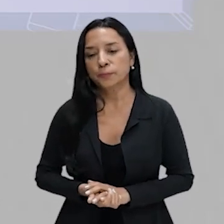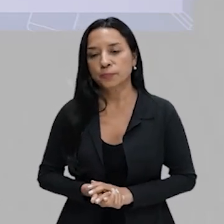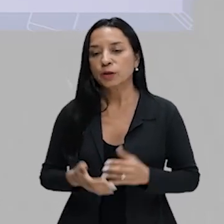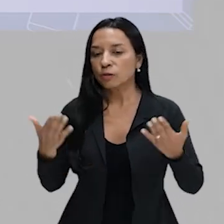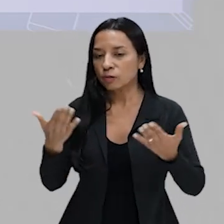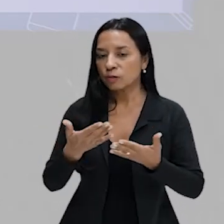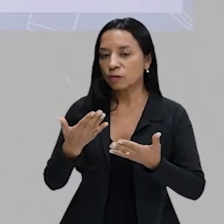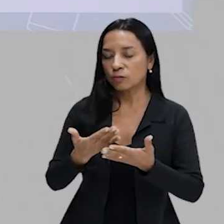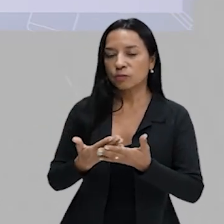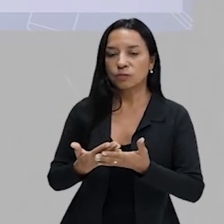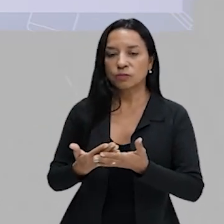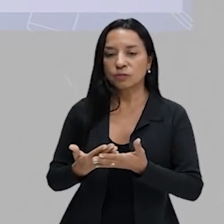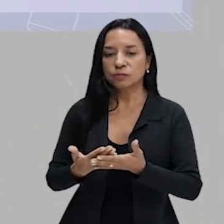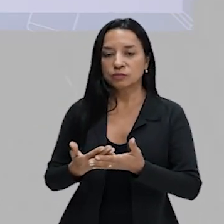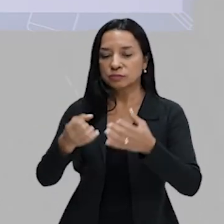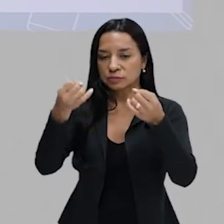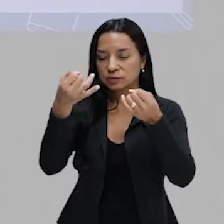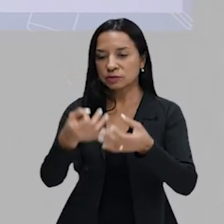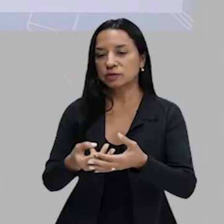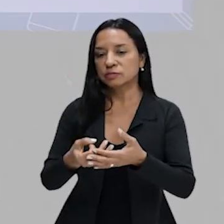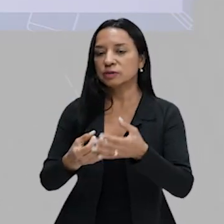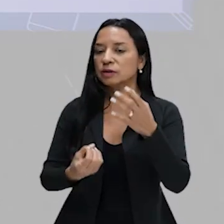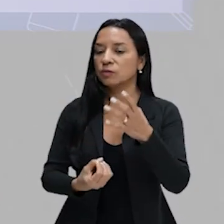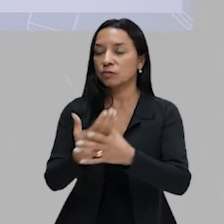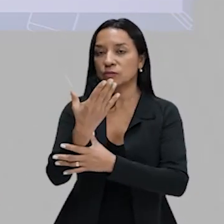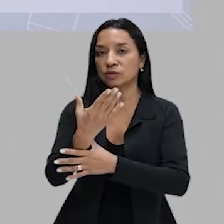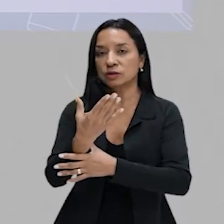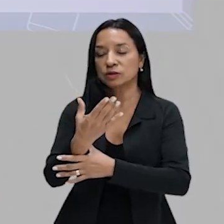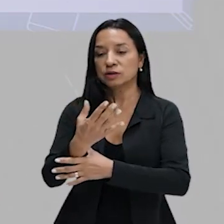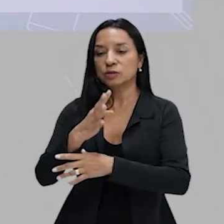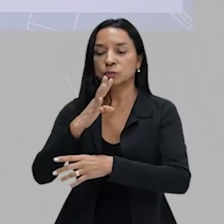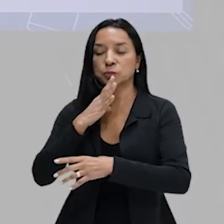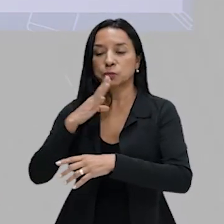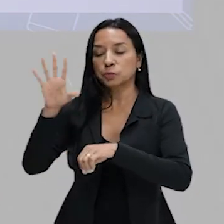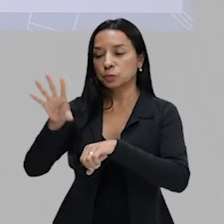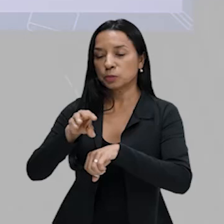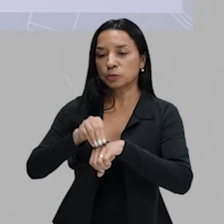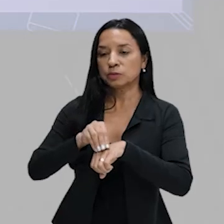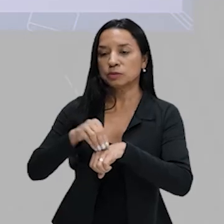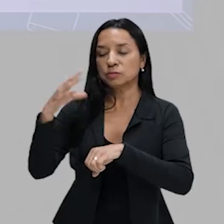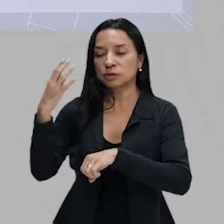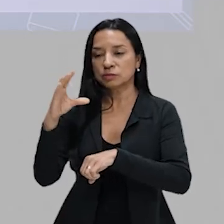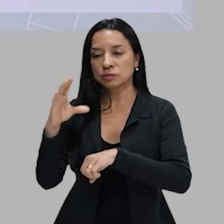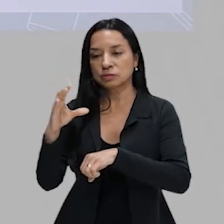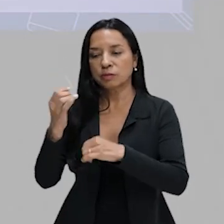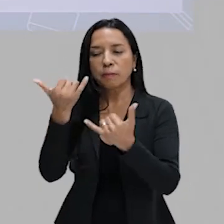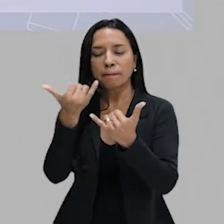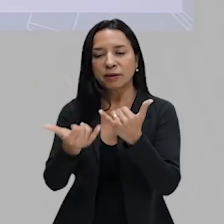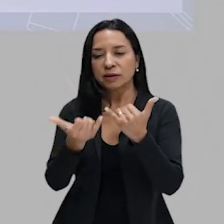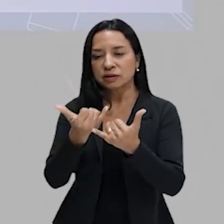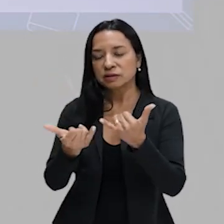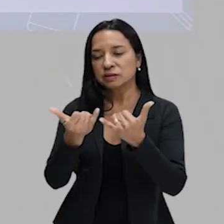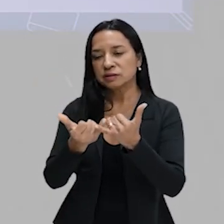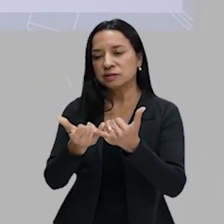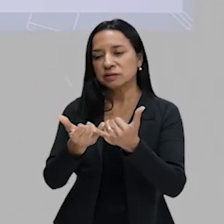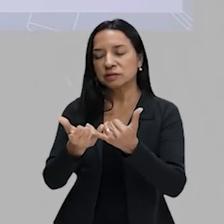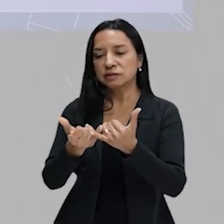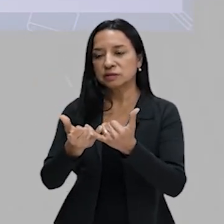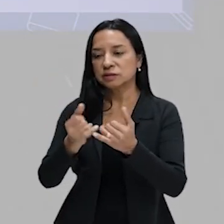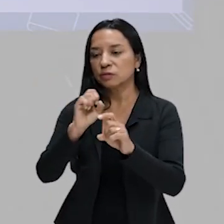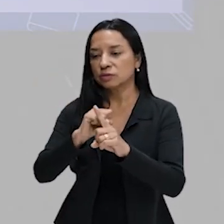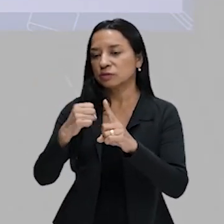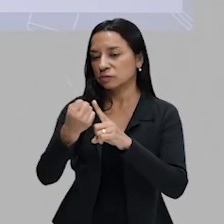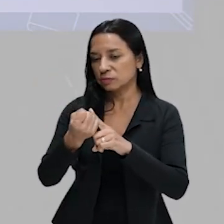a natureza do conhecimento científico. É uma aula que é um pouco parecida aí com a parte de sociologia, uma parte bem filosófica